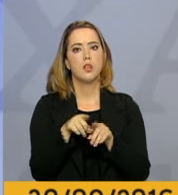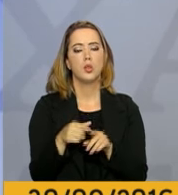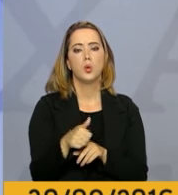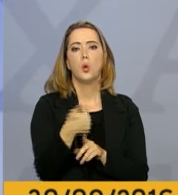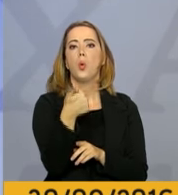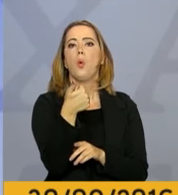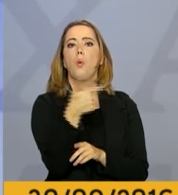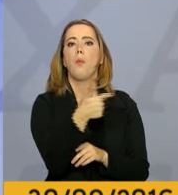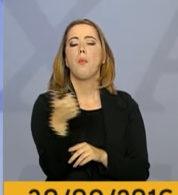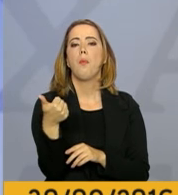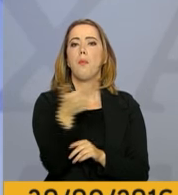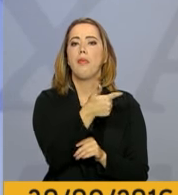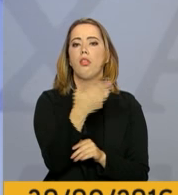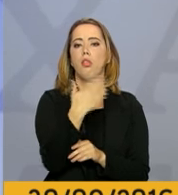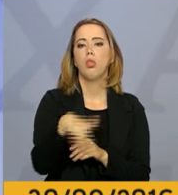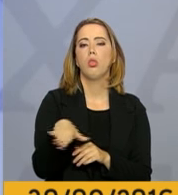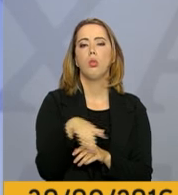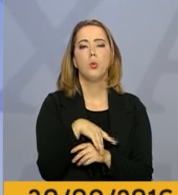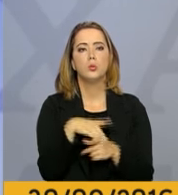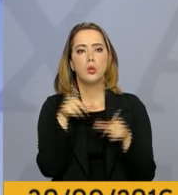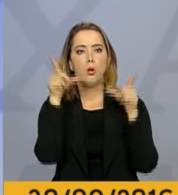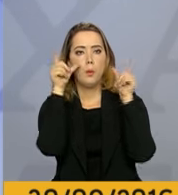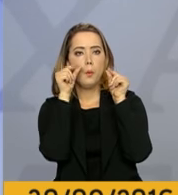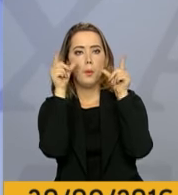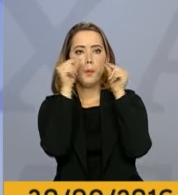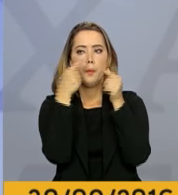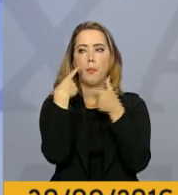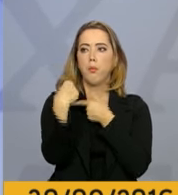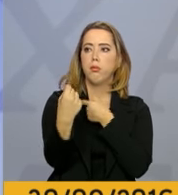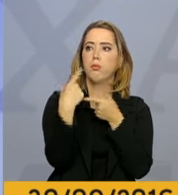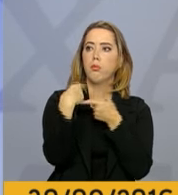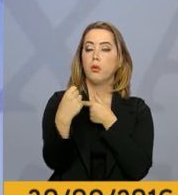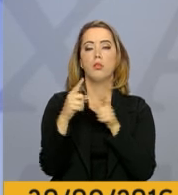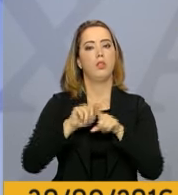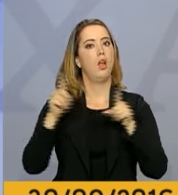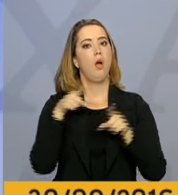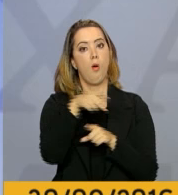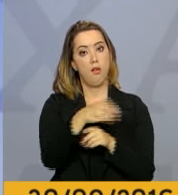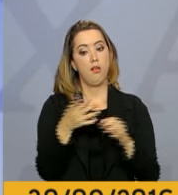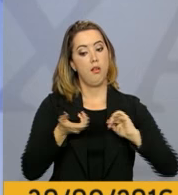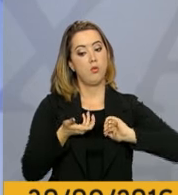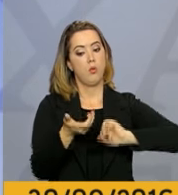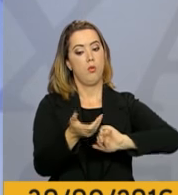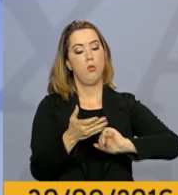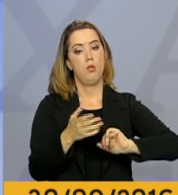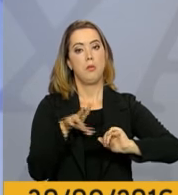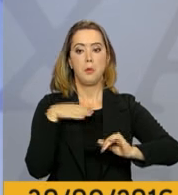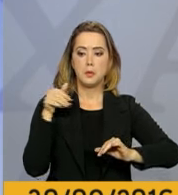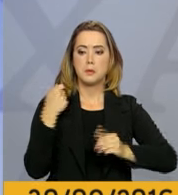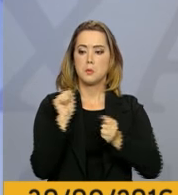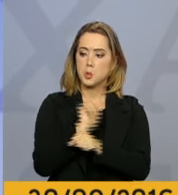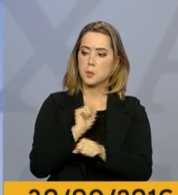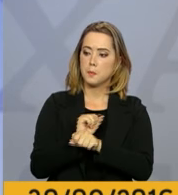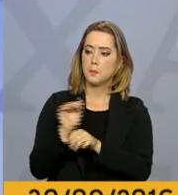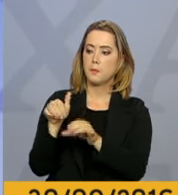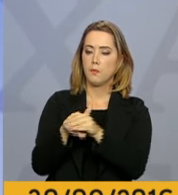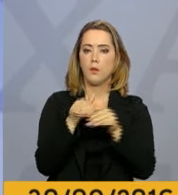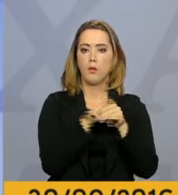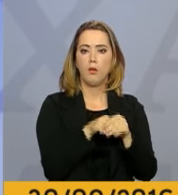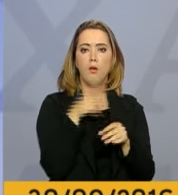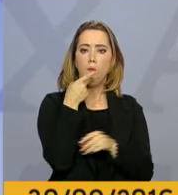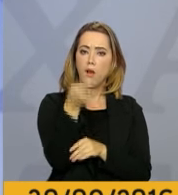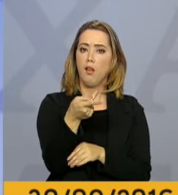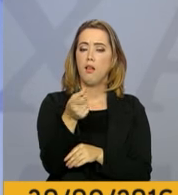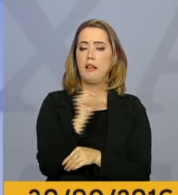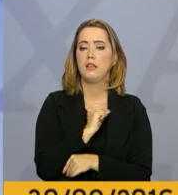meia-noite, eu vivi 24 horas lá, a pessoa sente sono, vai embora, etc. Pois lá ficaram para dizer, nós queremos que o país se recupere, nós